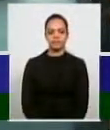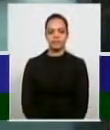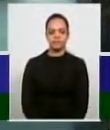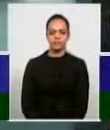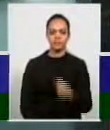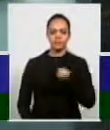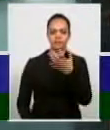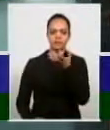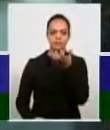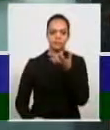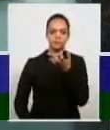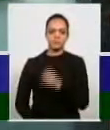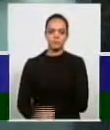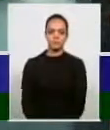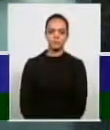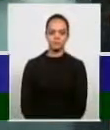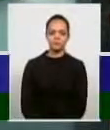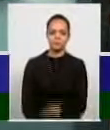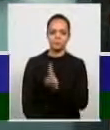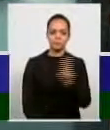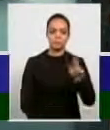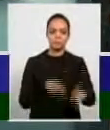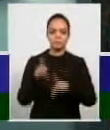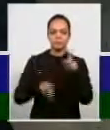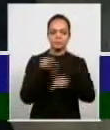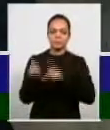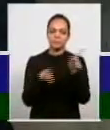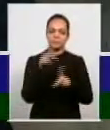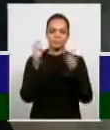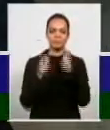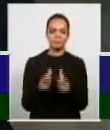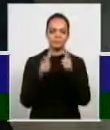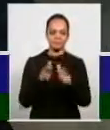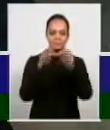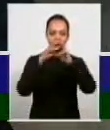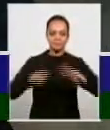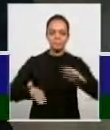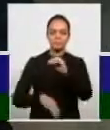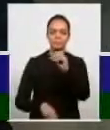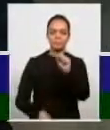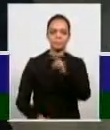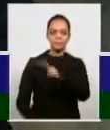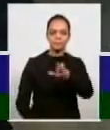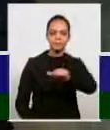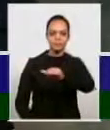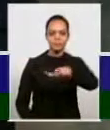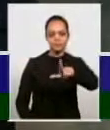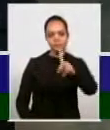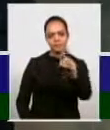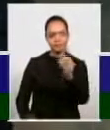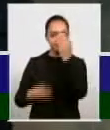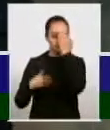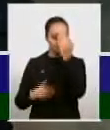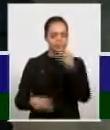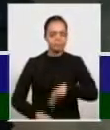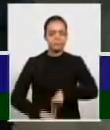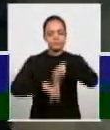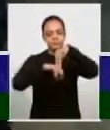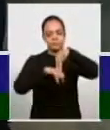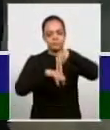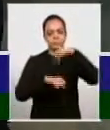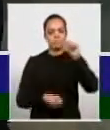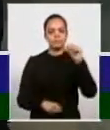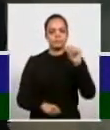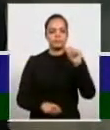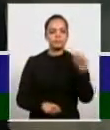Eu queria, né, em nome da população ali do bairro Martins Osvaldo, agradecer, né, uma travessia elevada